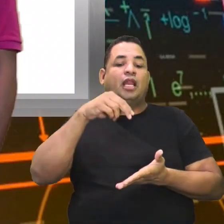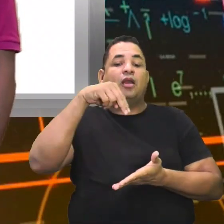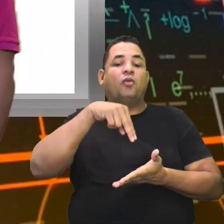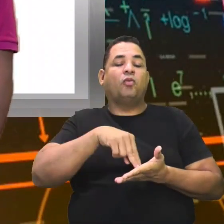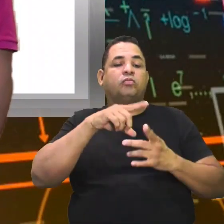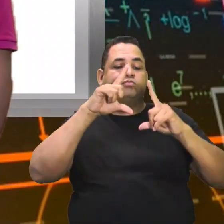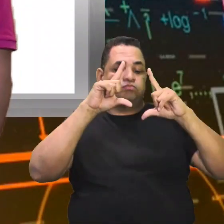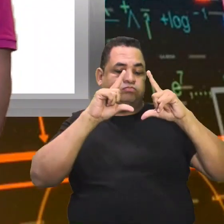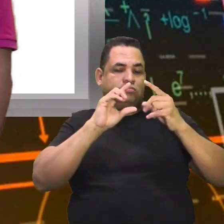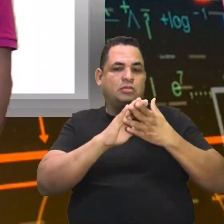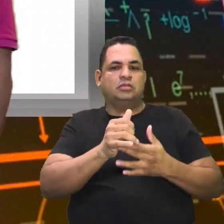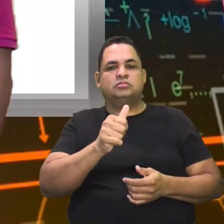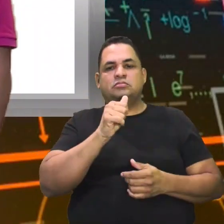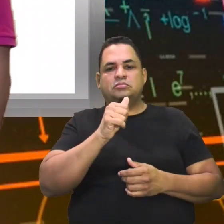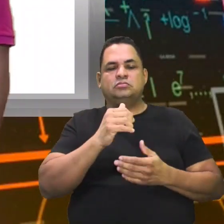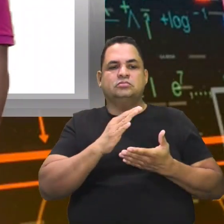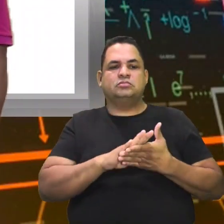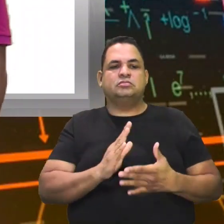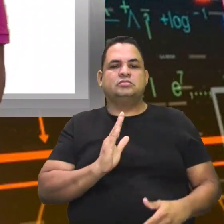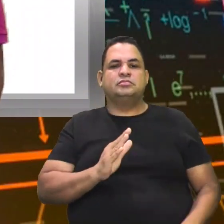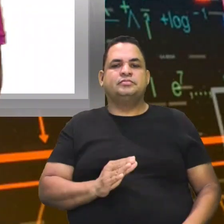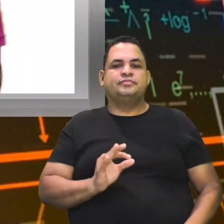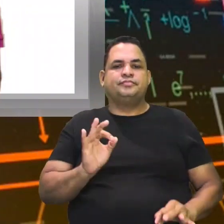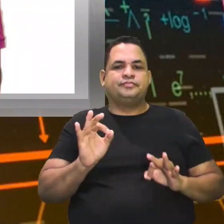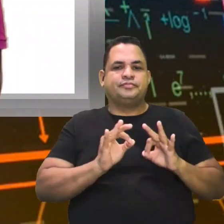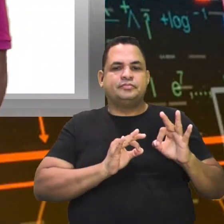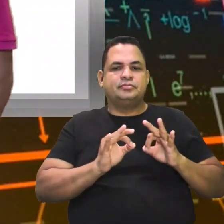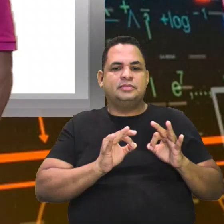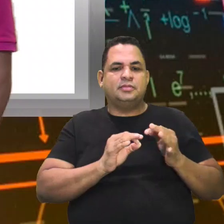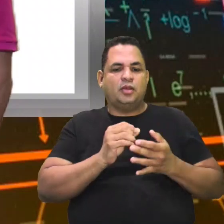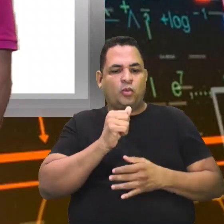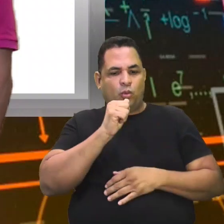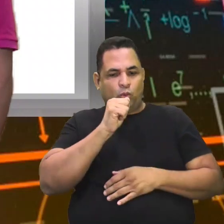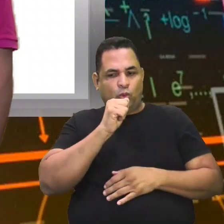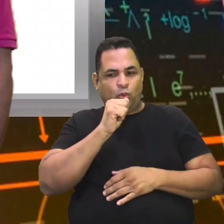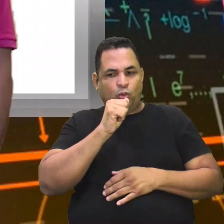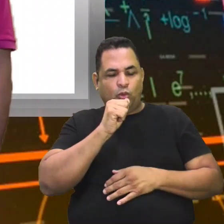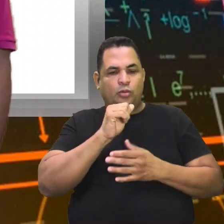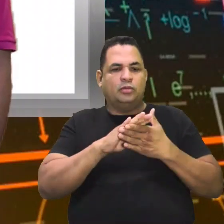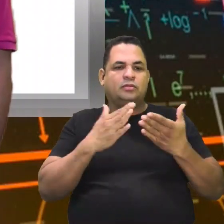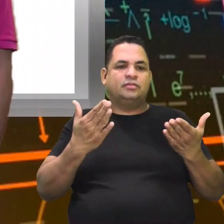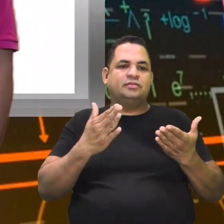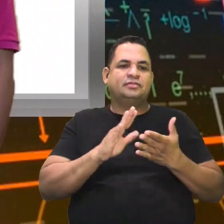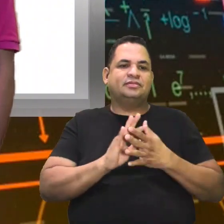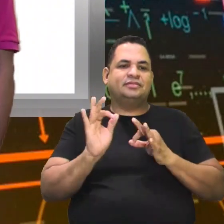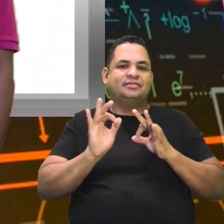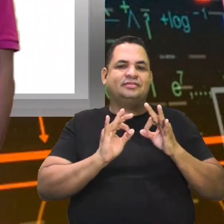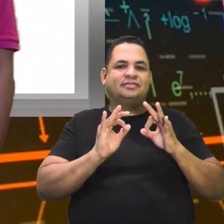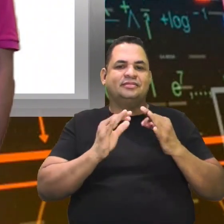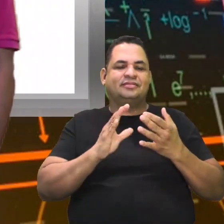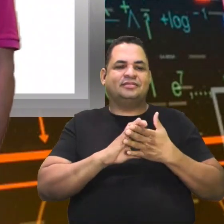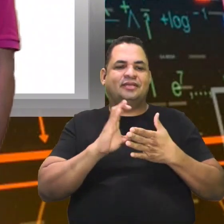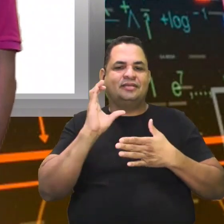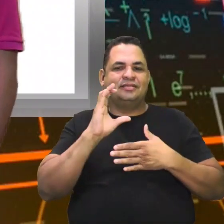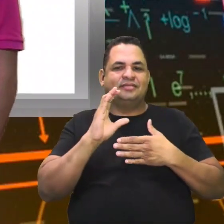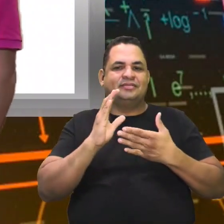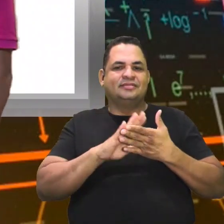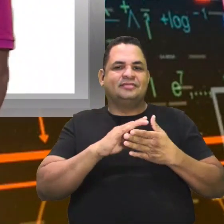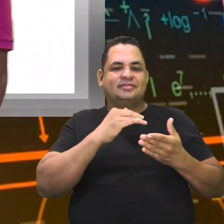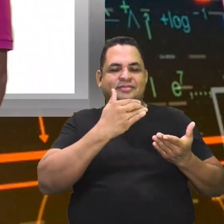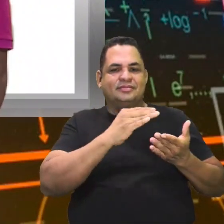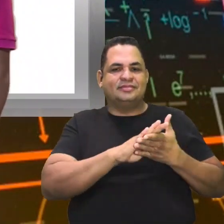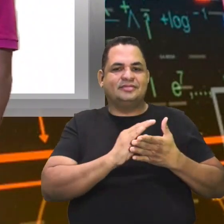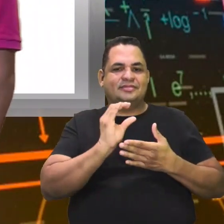cedo e tal, faz já o que tem bebe que um fazer. copo de água. Não, prepara o tereré. Já deixa preparado no cantinho. Aí você